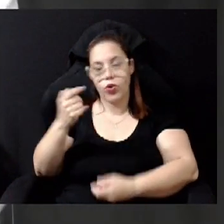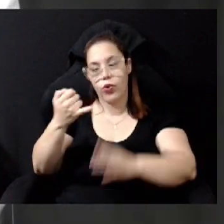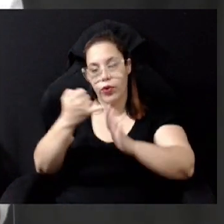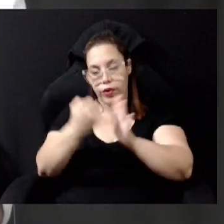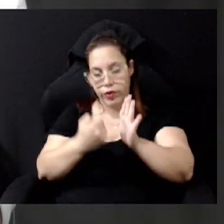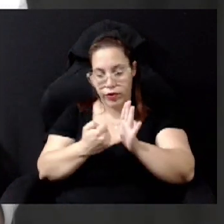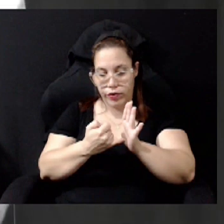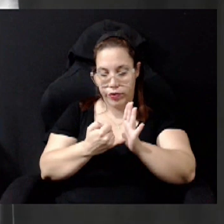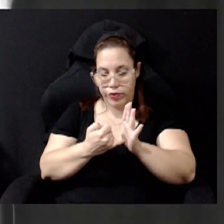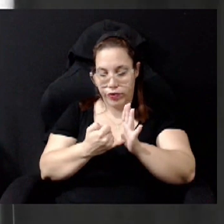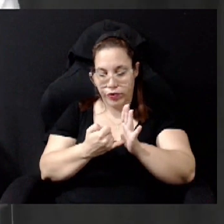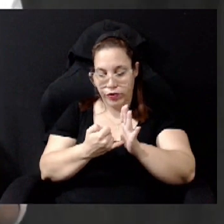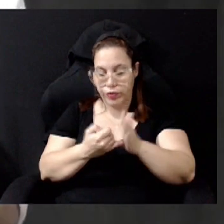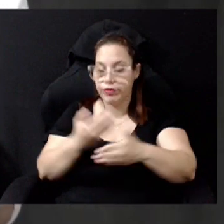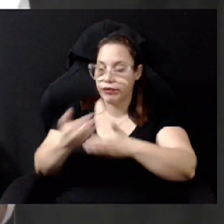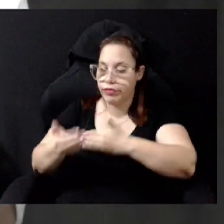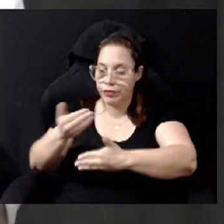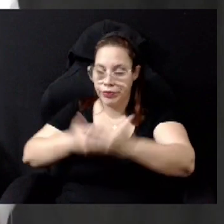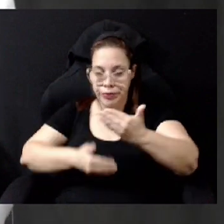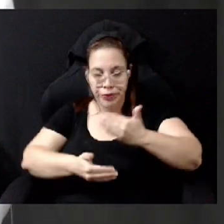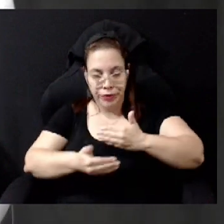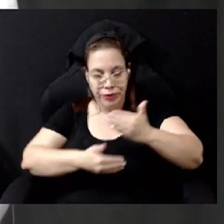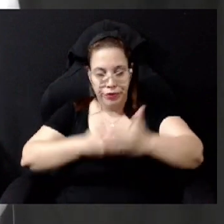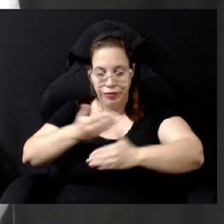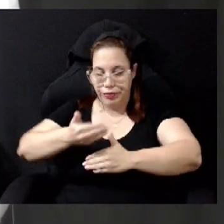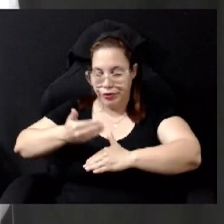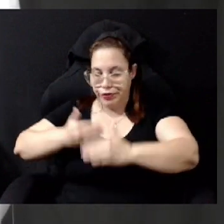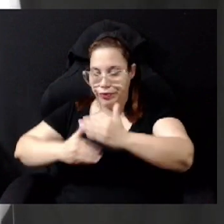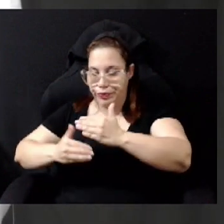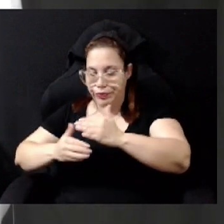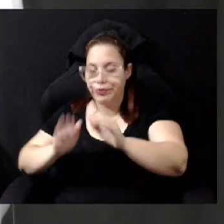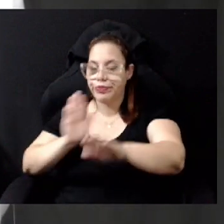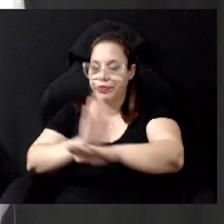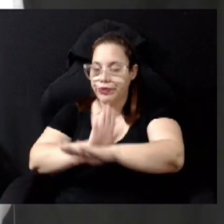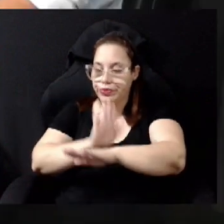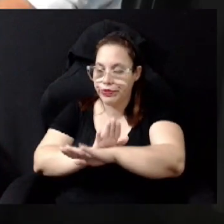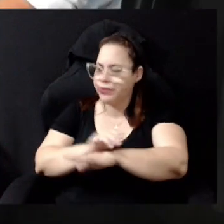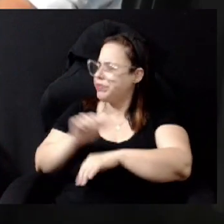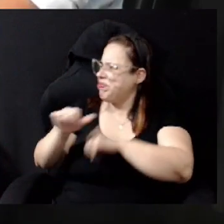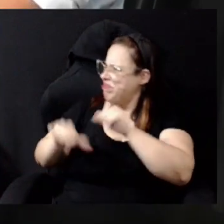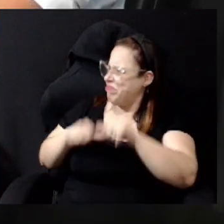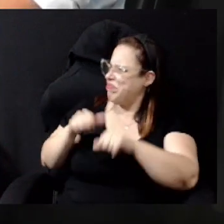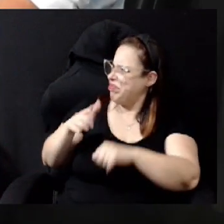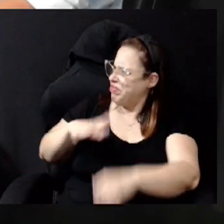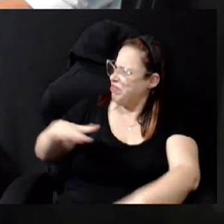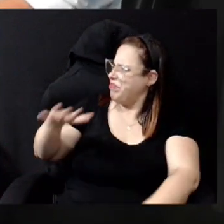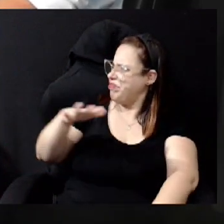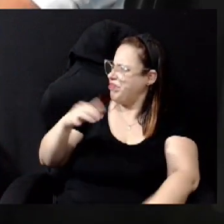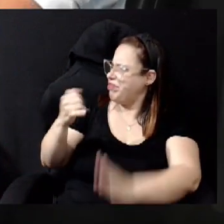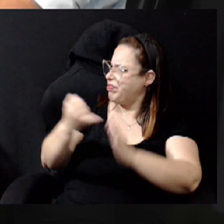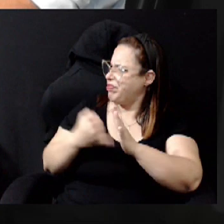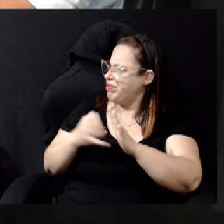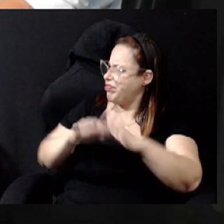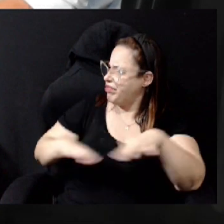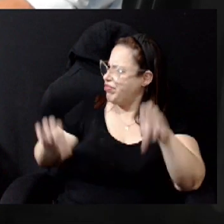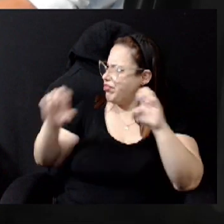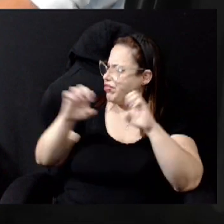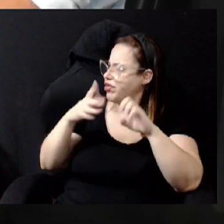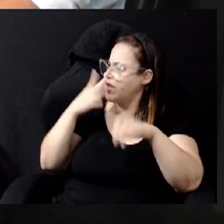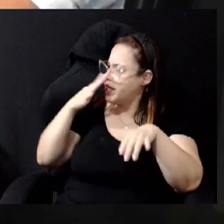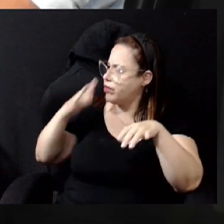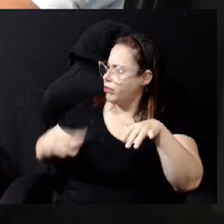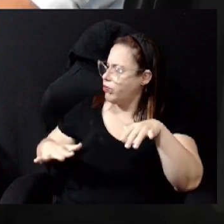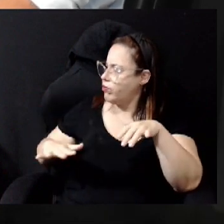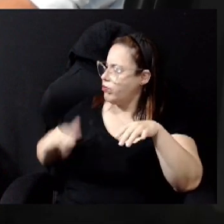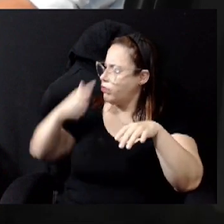e colaborar, né? É pouquinho, mas ajuda bastante. Muda toda ali também a estrutura do entorno, né? Com criança. O